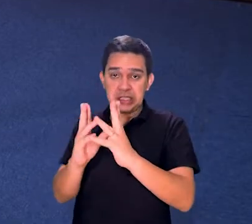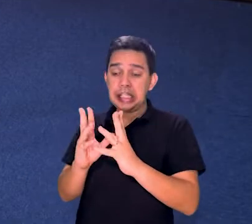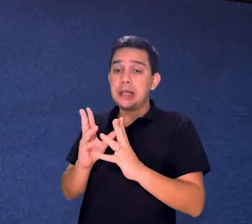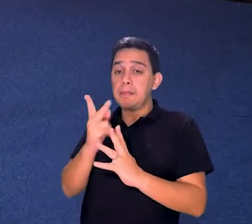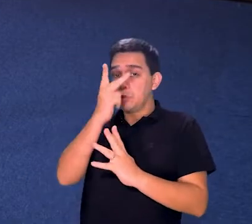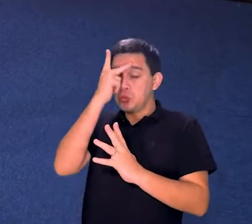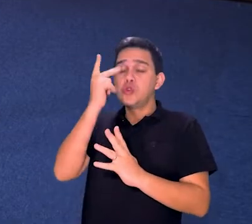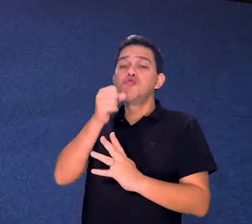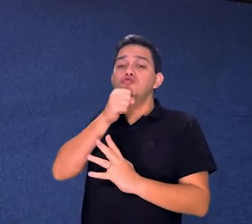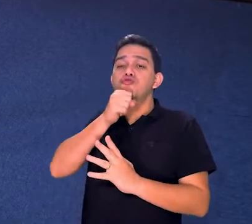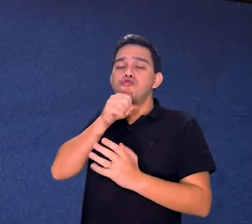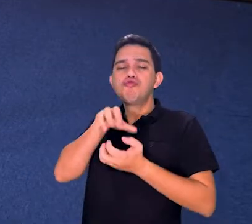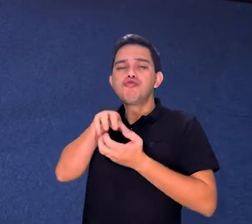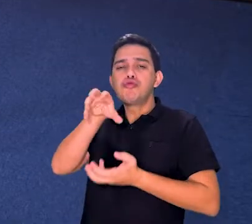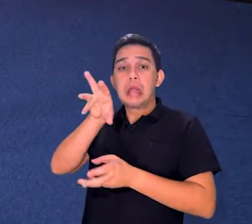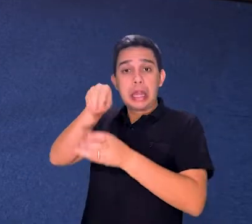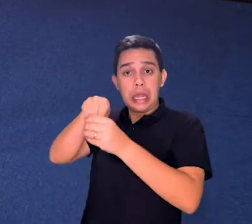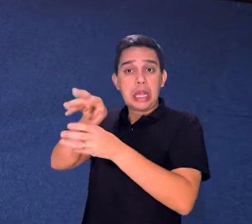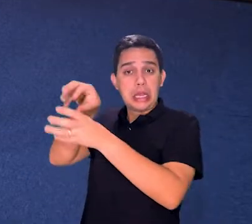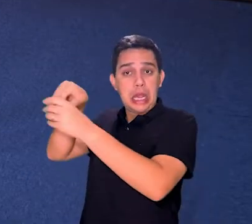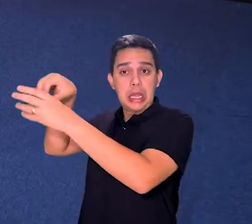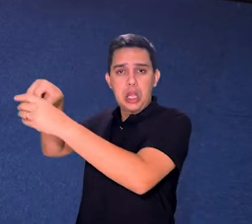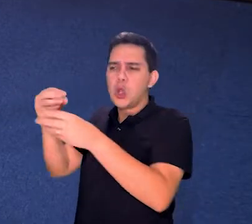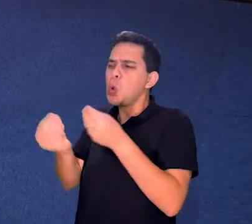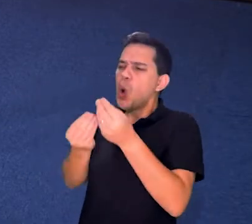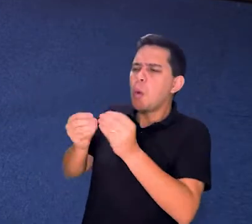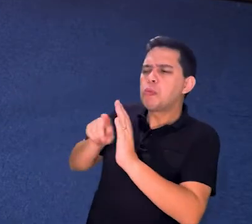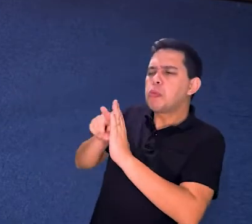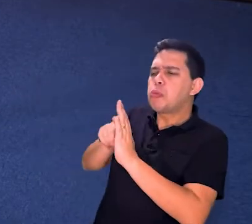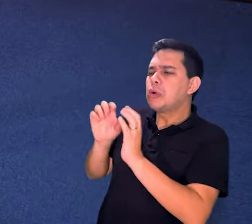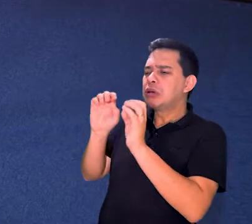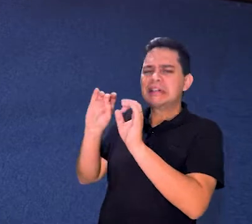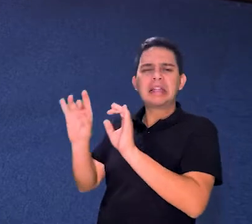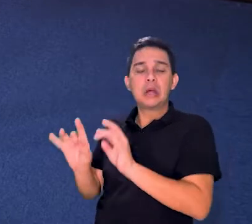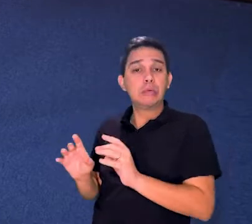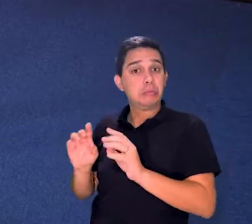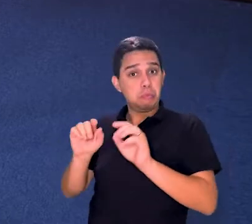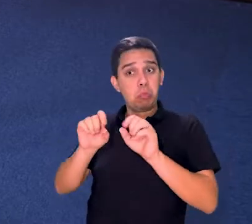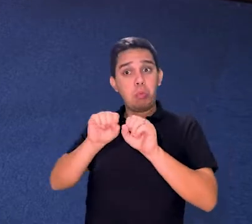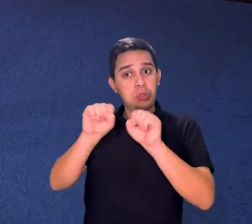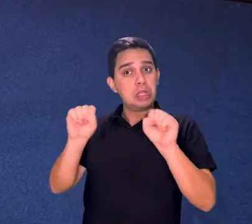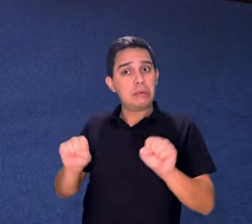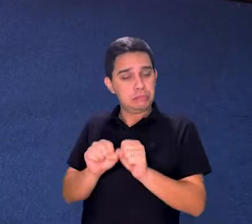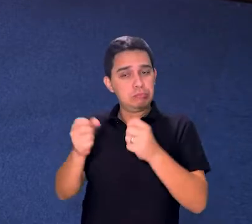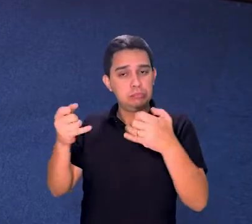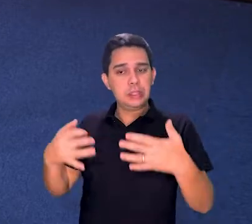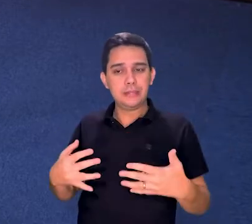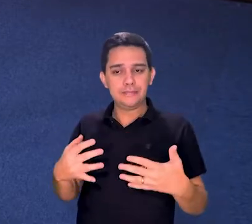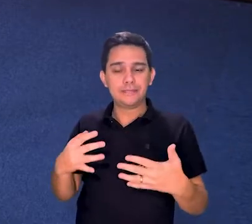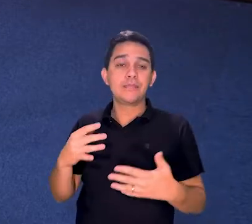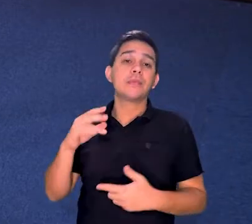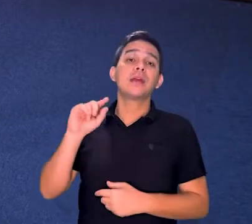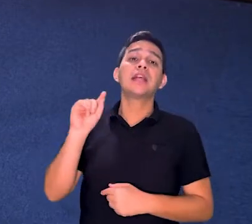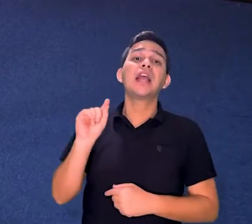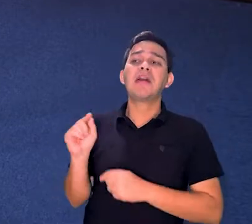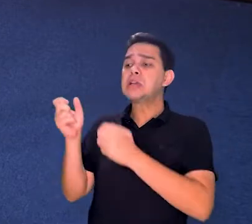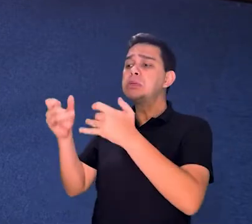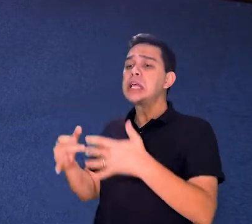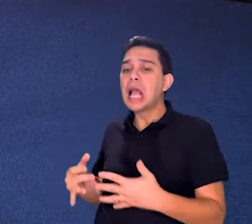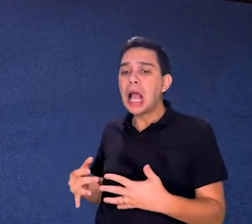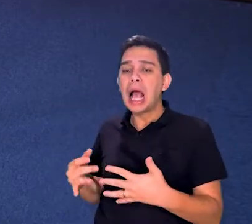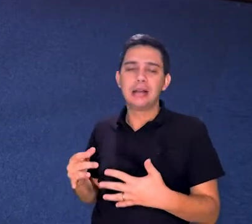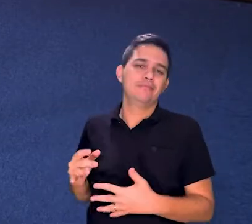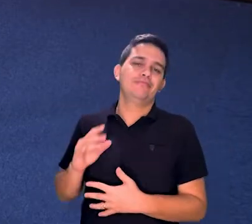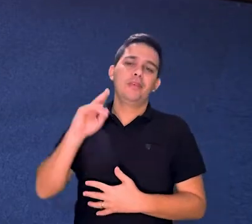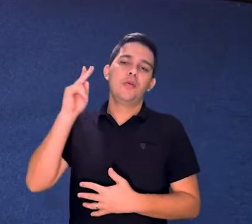sede no estado do Rio de Janeiro. Quem vai falar sobre o assunto é a coordenadora do Centro de Apoio Operacional das Promotorias de Justiça de Proteção